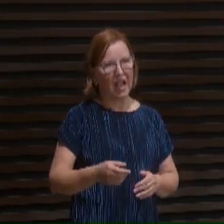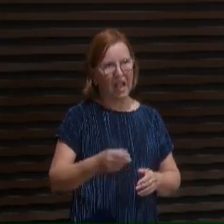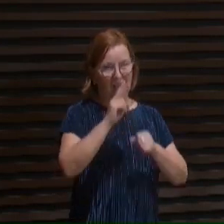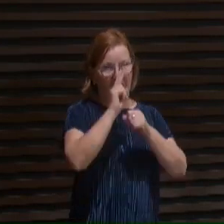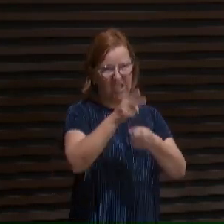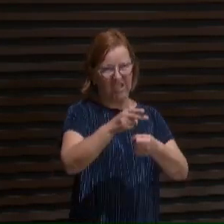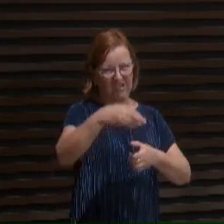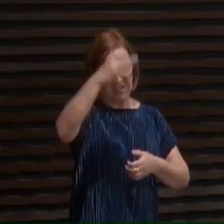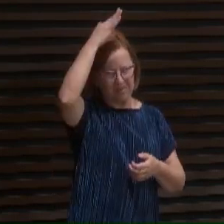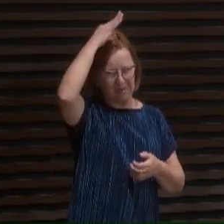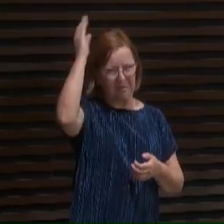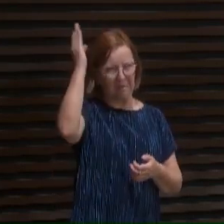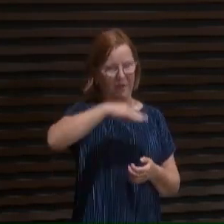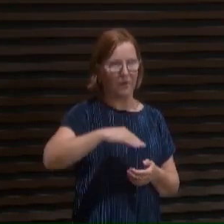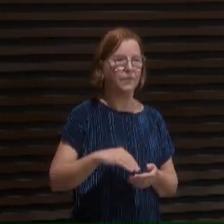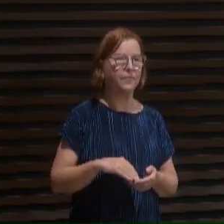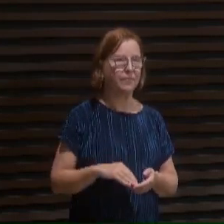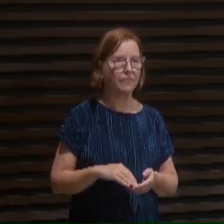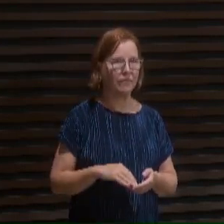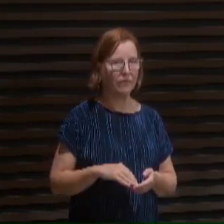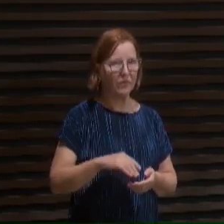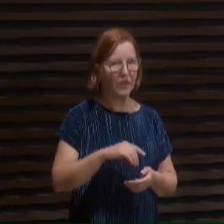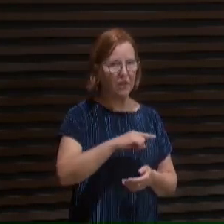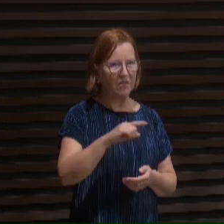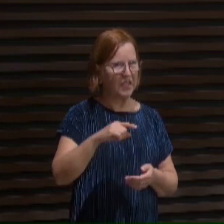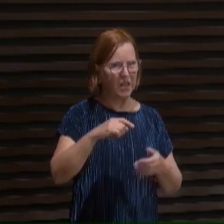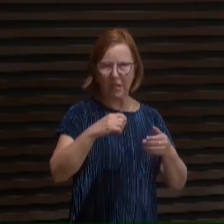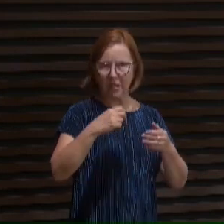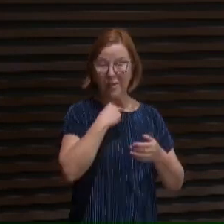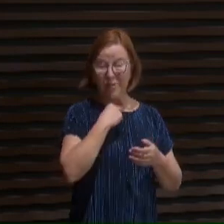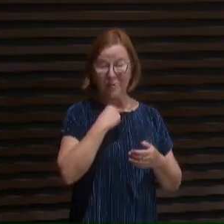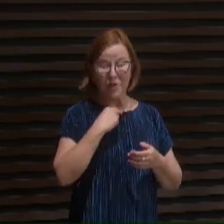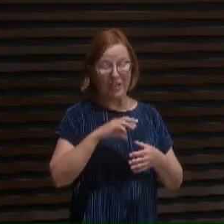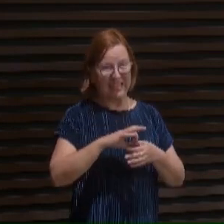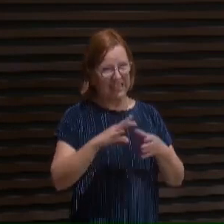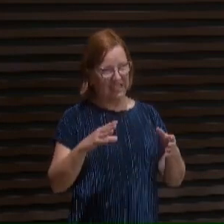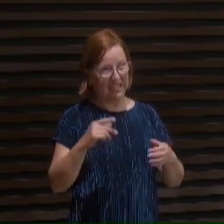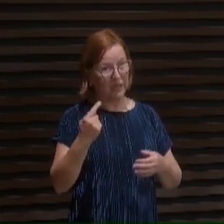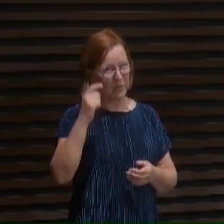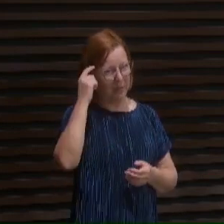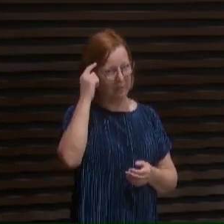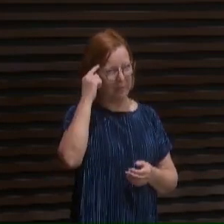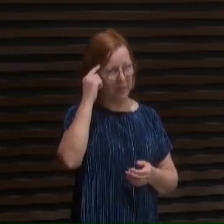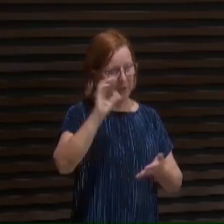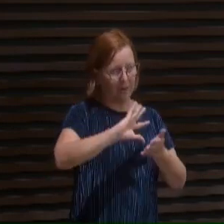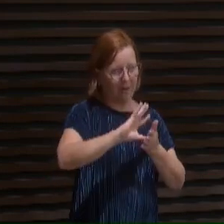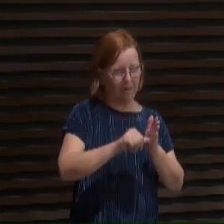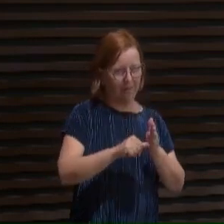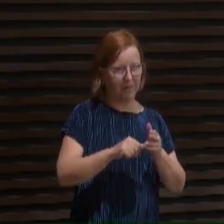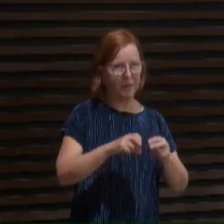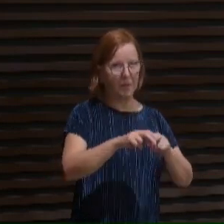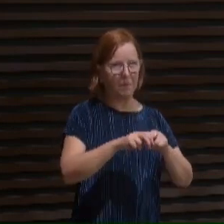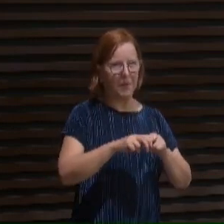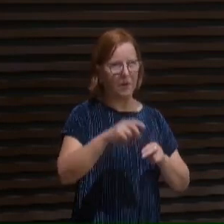pode deixar que a sua mente seja roubada pelos pensamentos de